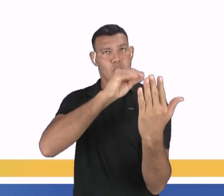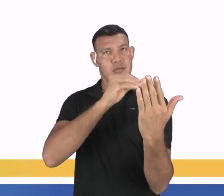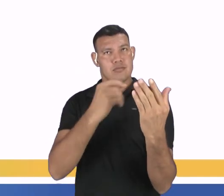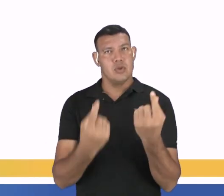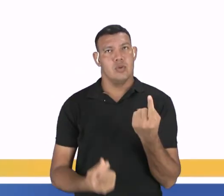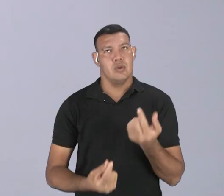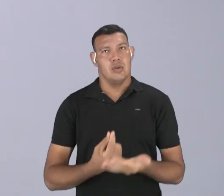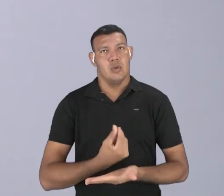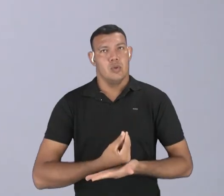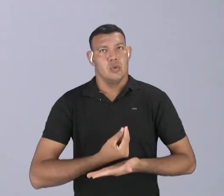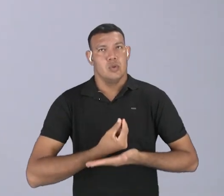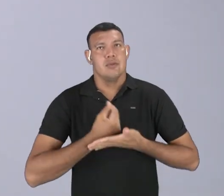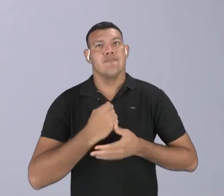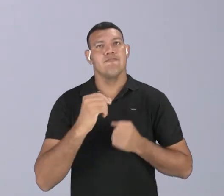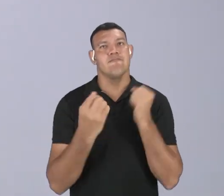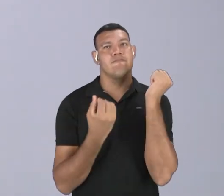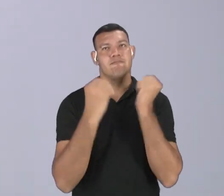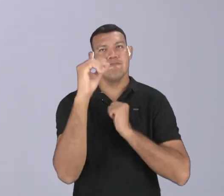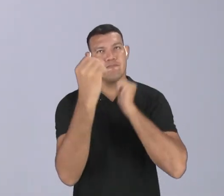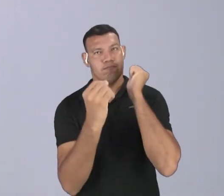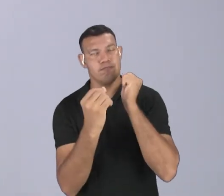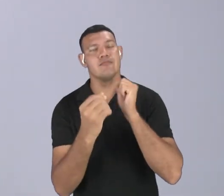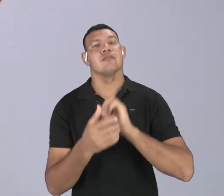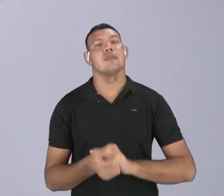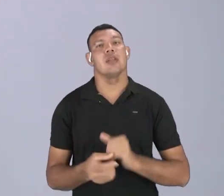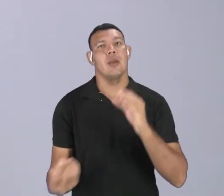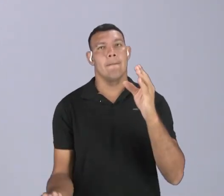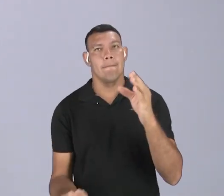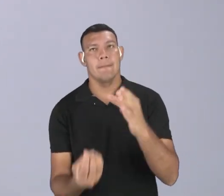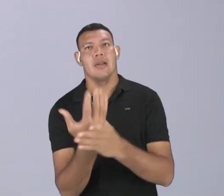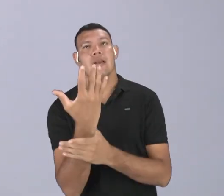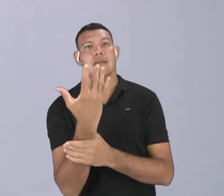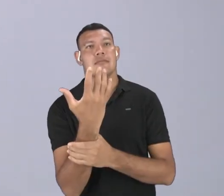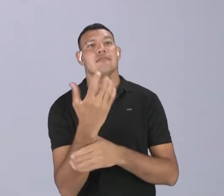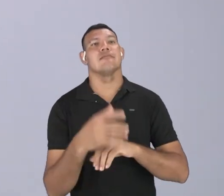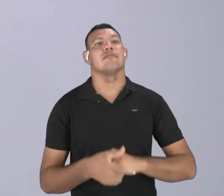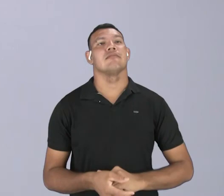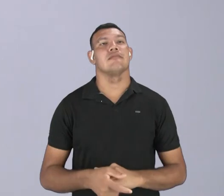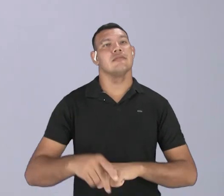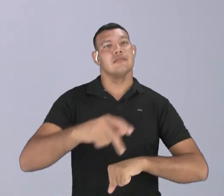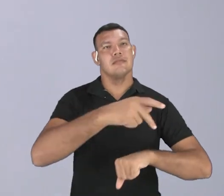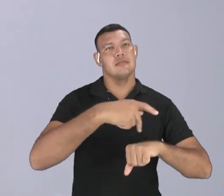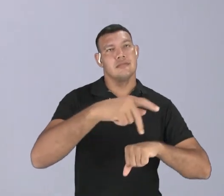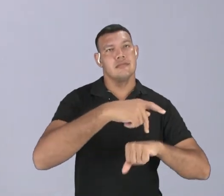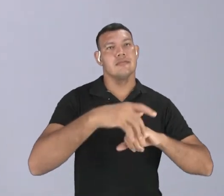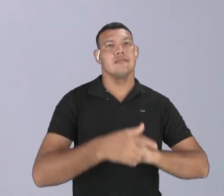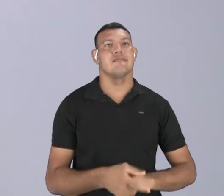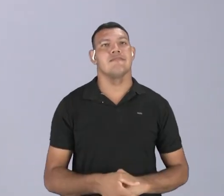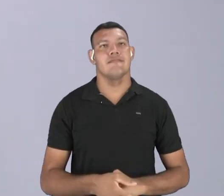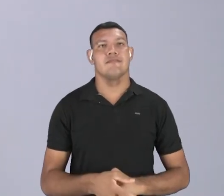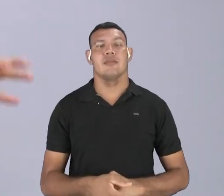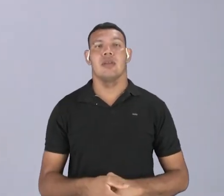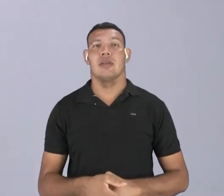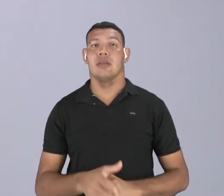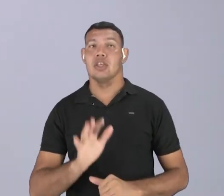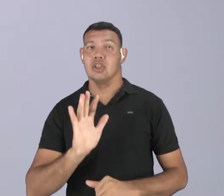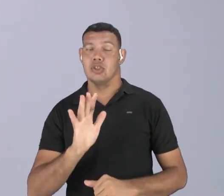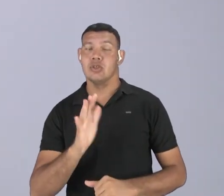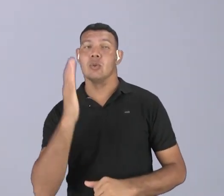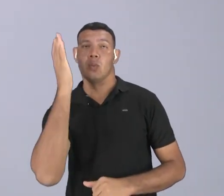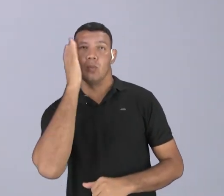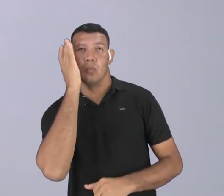que é a relação desse movimento imperialista com o surgimento da Primeira Guerra Mundial? A gente até já